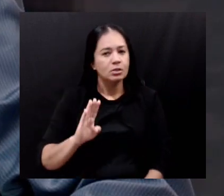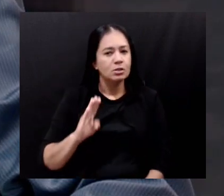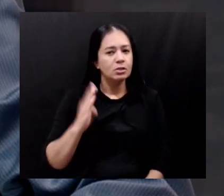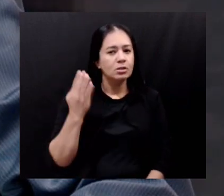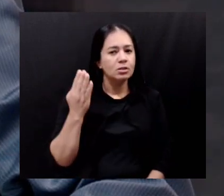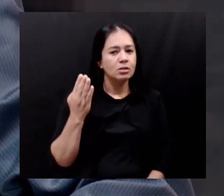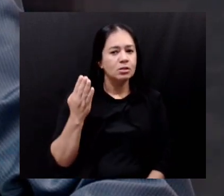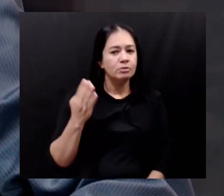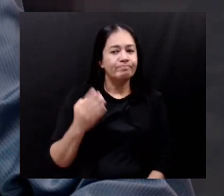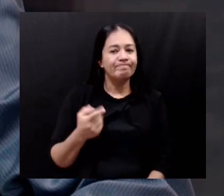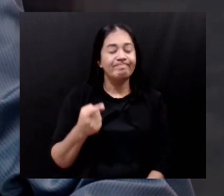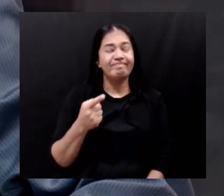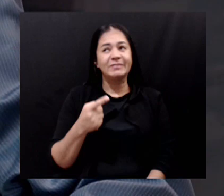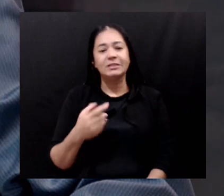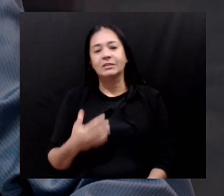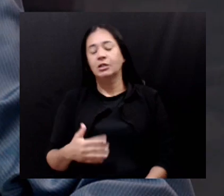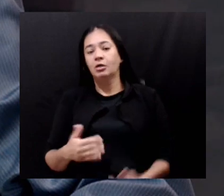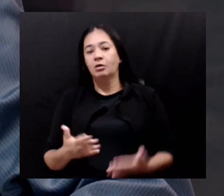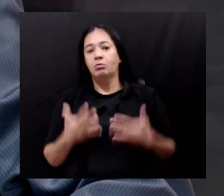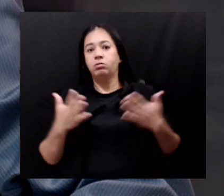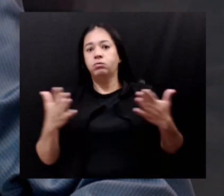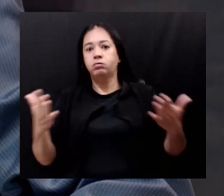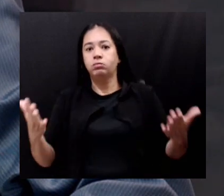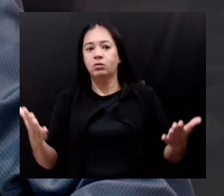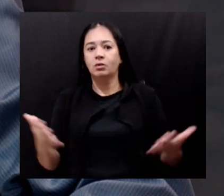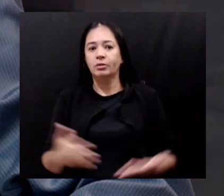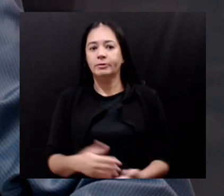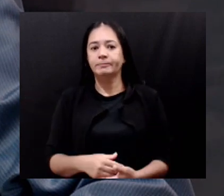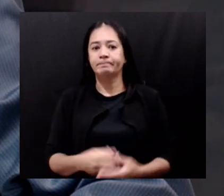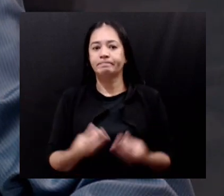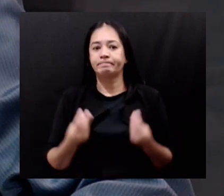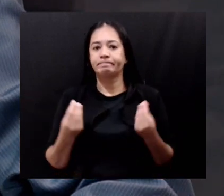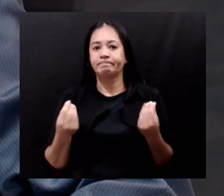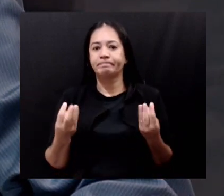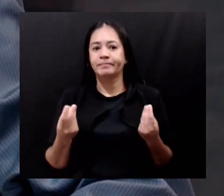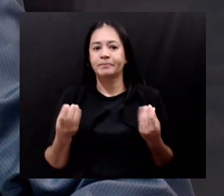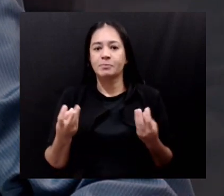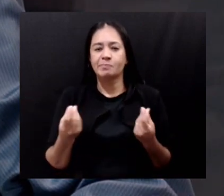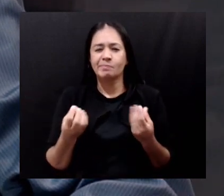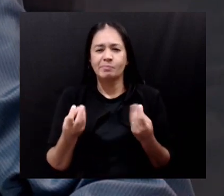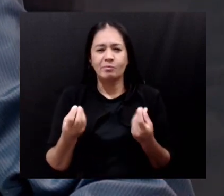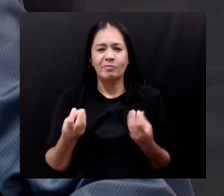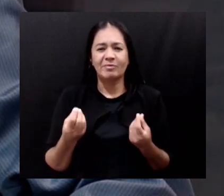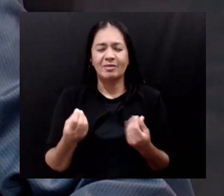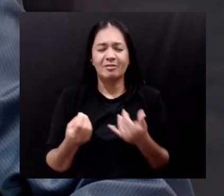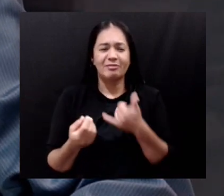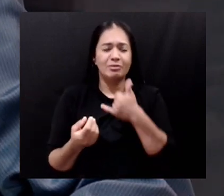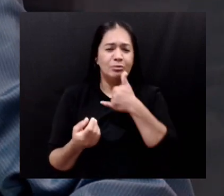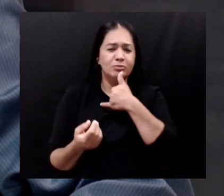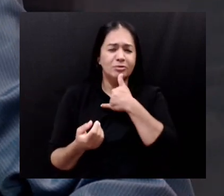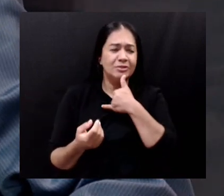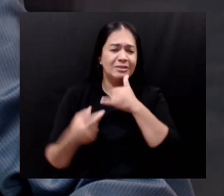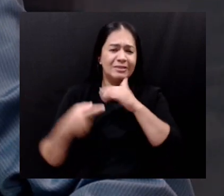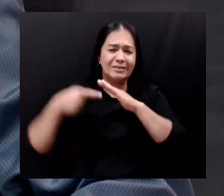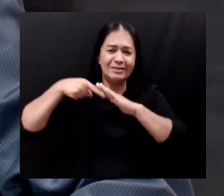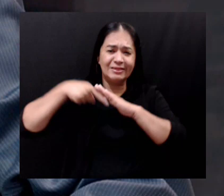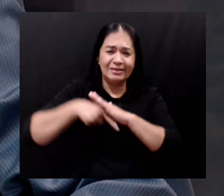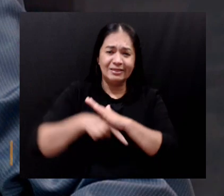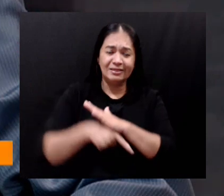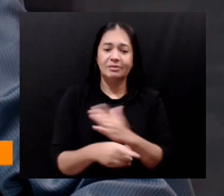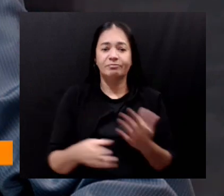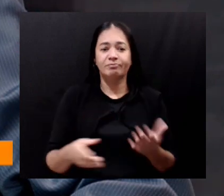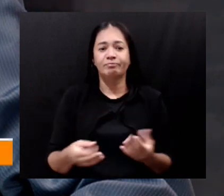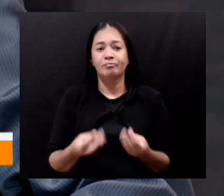grande choque, um grande, diria assim, uma tristeza enorme, né, você tem sim. um